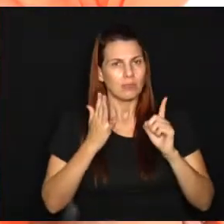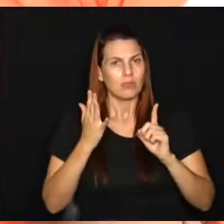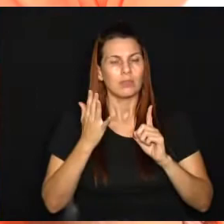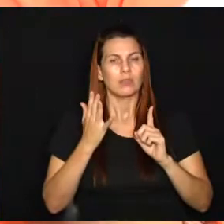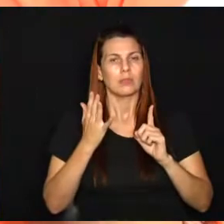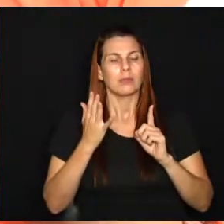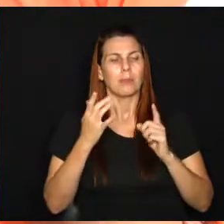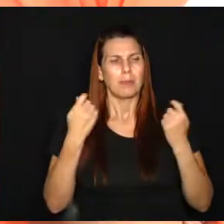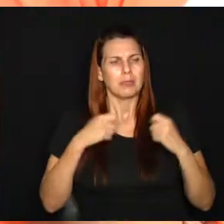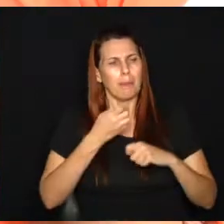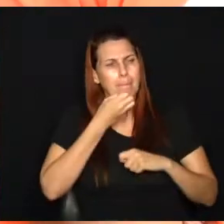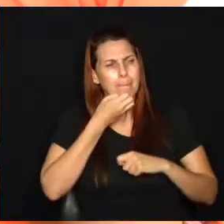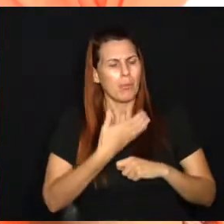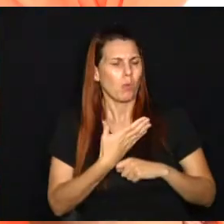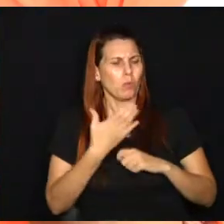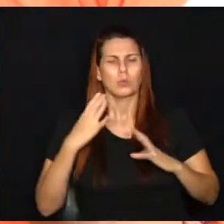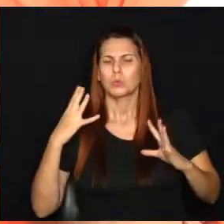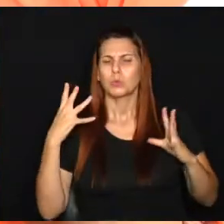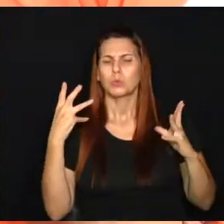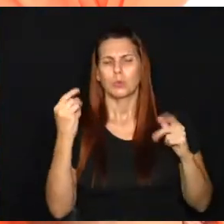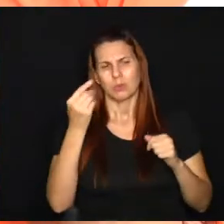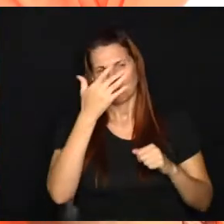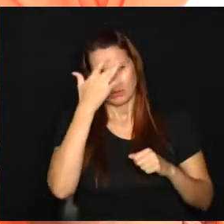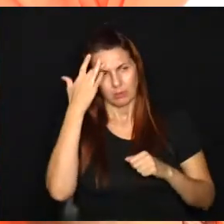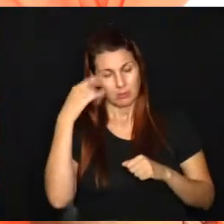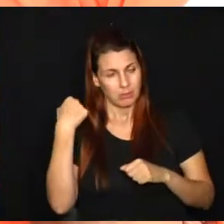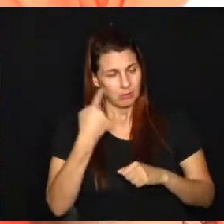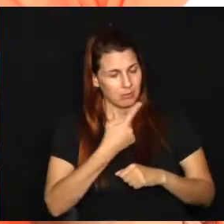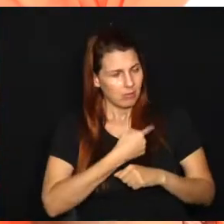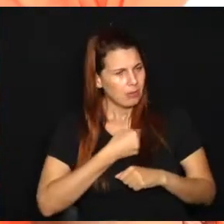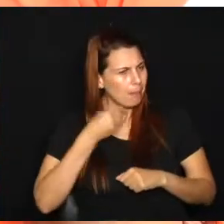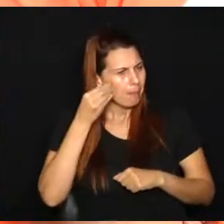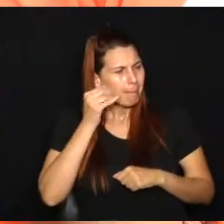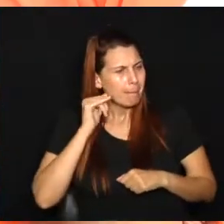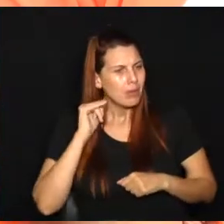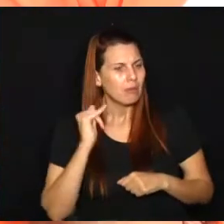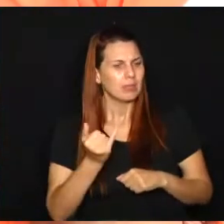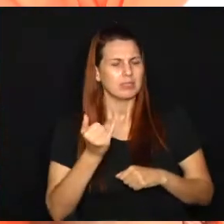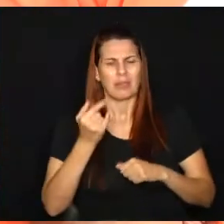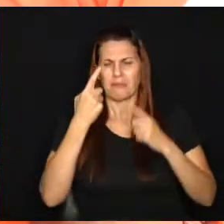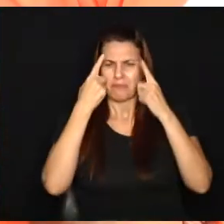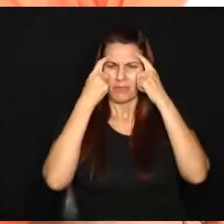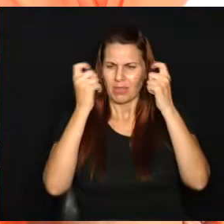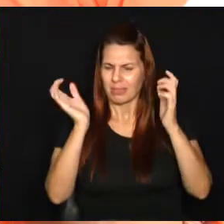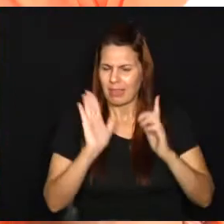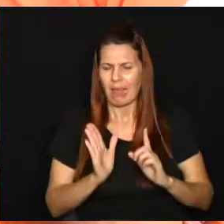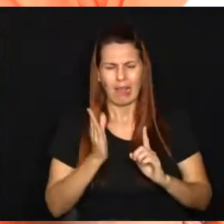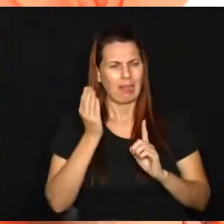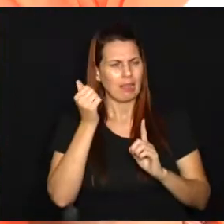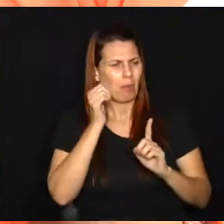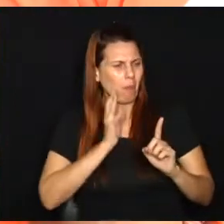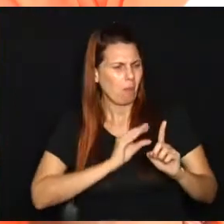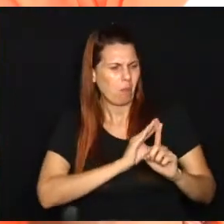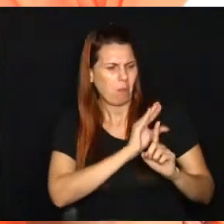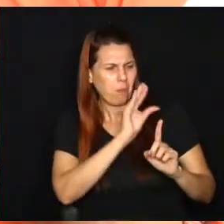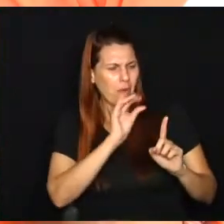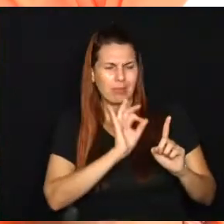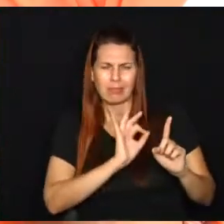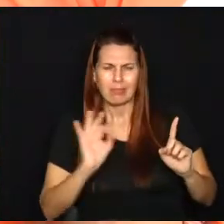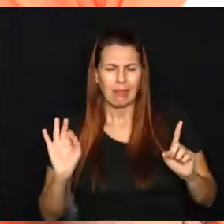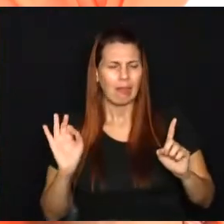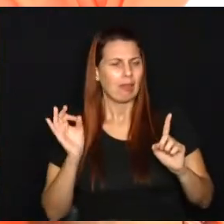mundo. E então a gente vai curtir o Carnaval sem violência, sem assédio, sem transfobia,